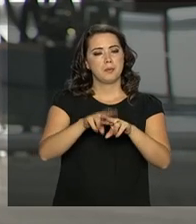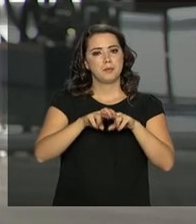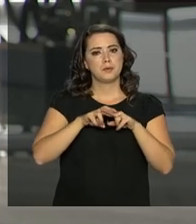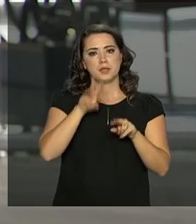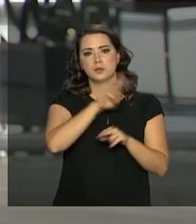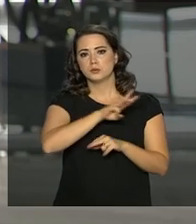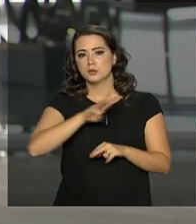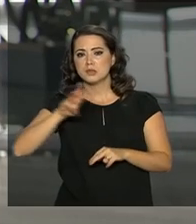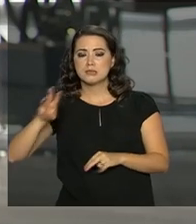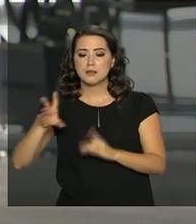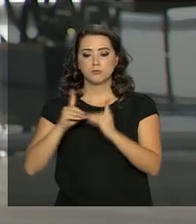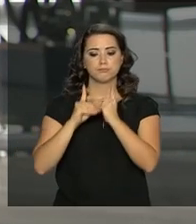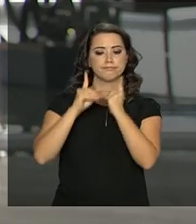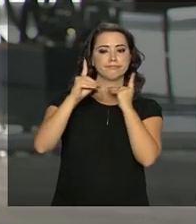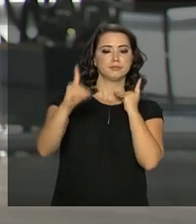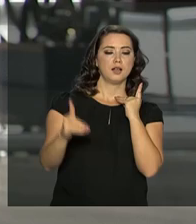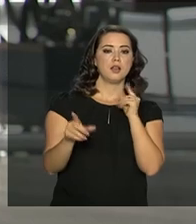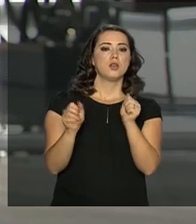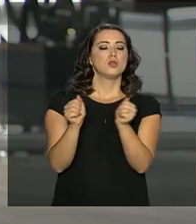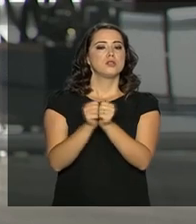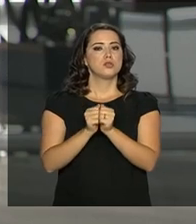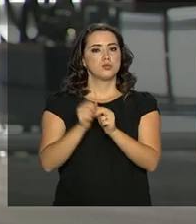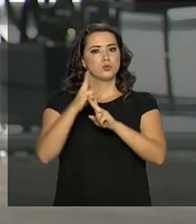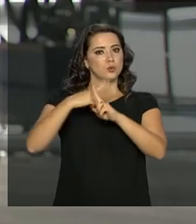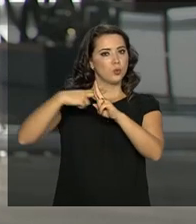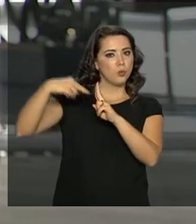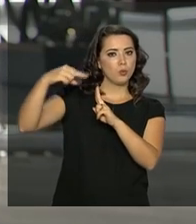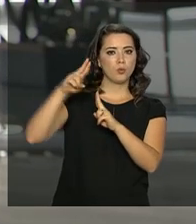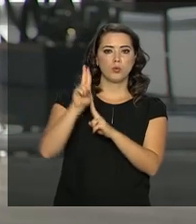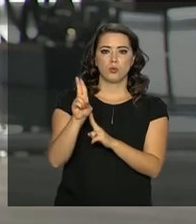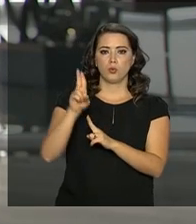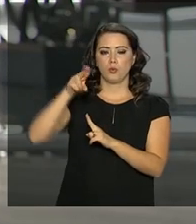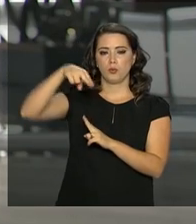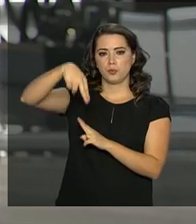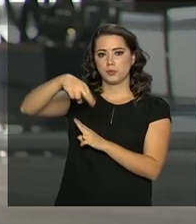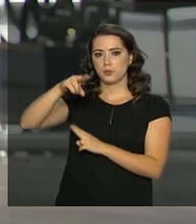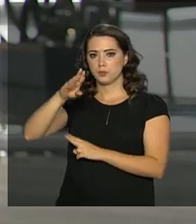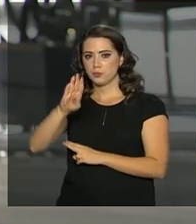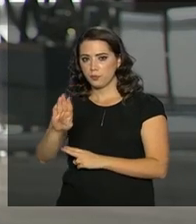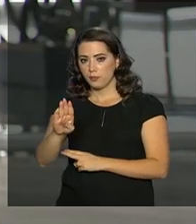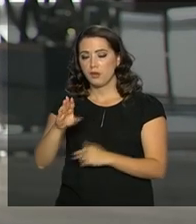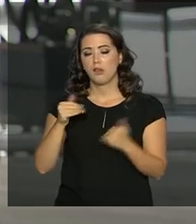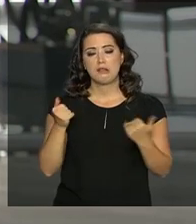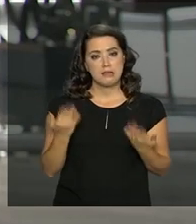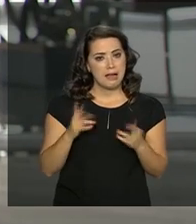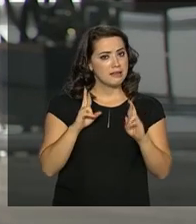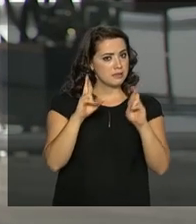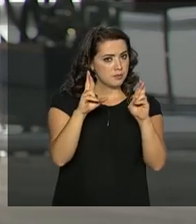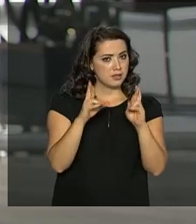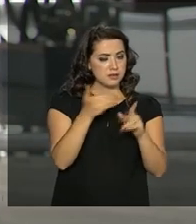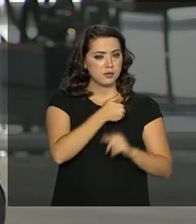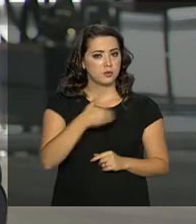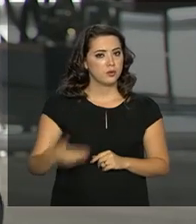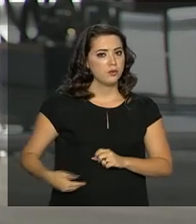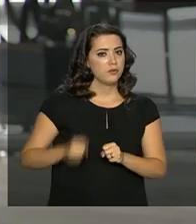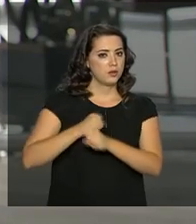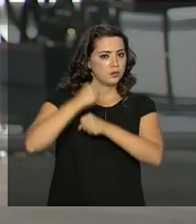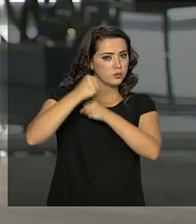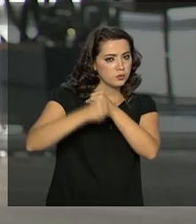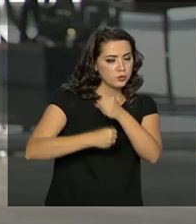à distância em parceria com a universidade de brasília unb a expectativa do governo para o ano que vem